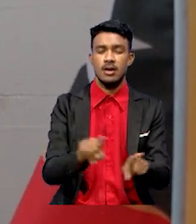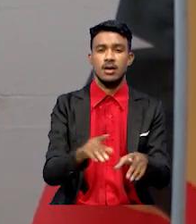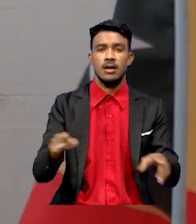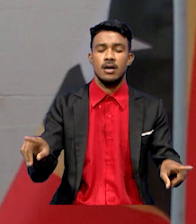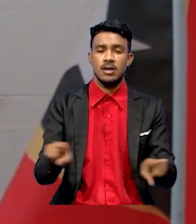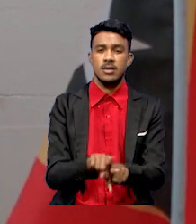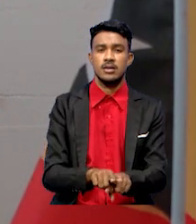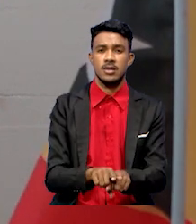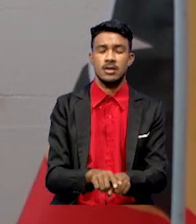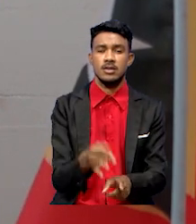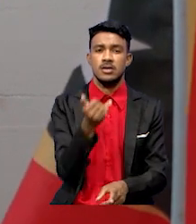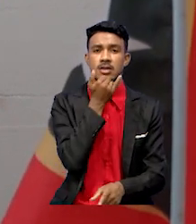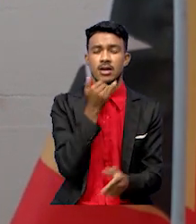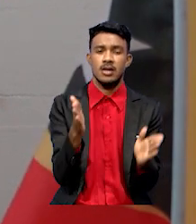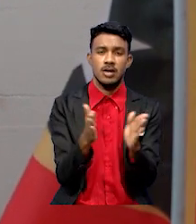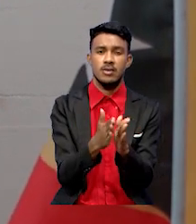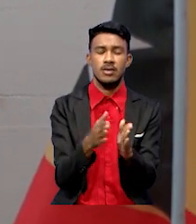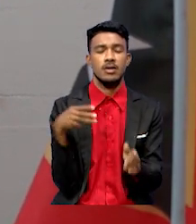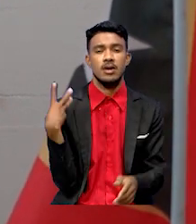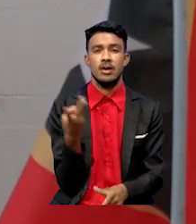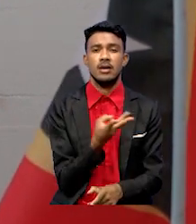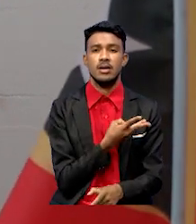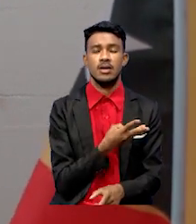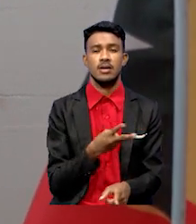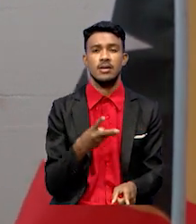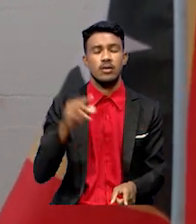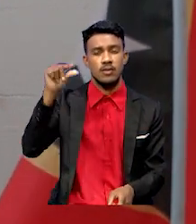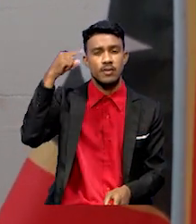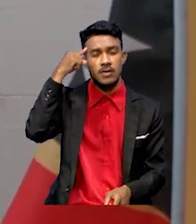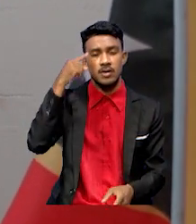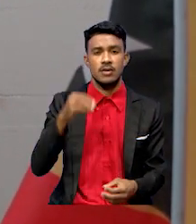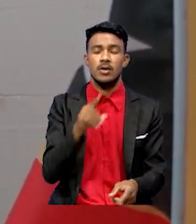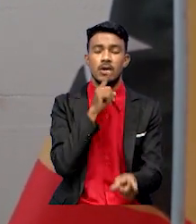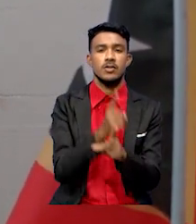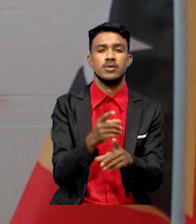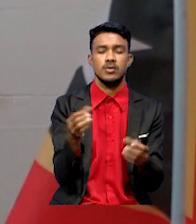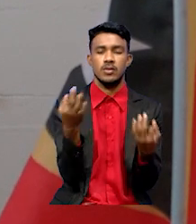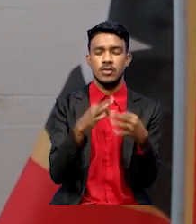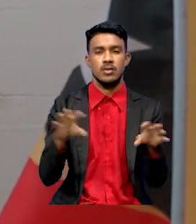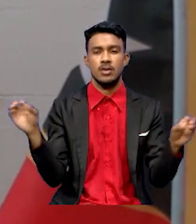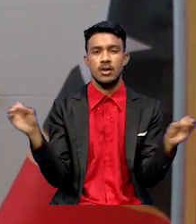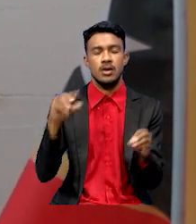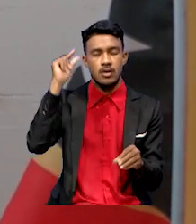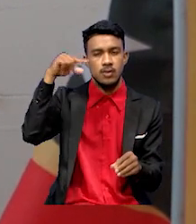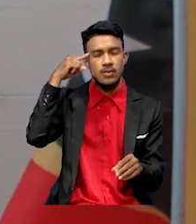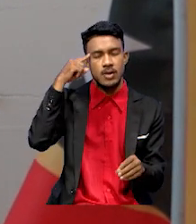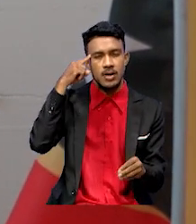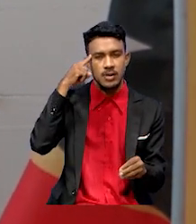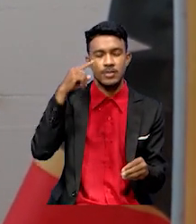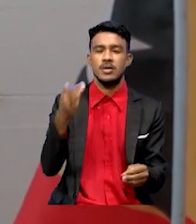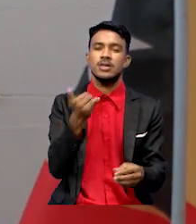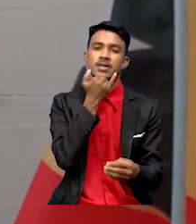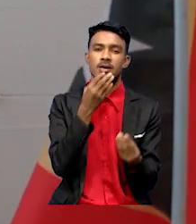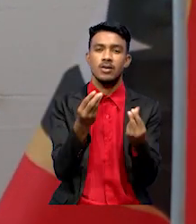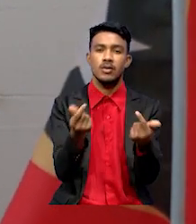hansane, atu favorece fila fali be governo, kata de governo loso tla. Ia buat balo ke governo sidi, mas ia buat